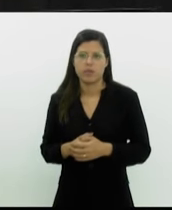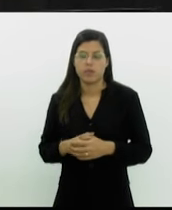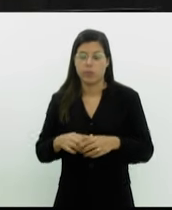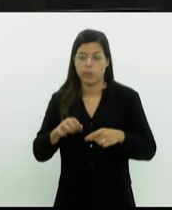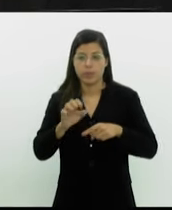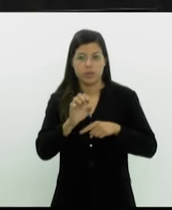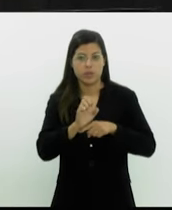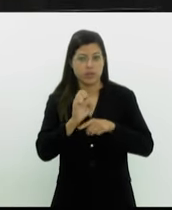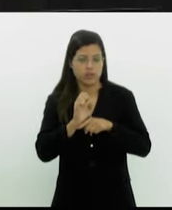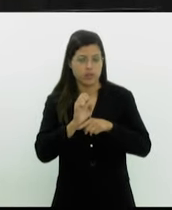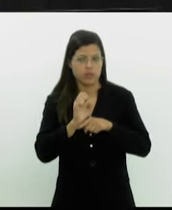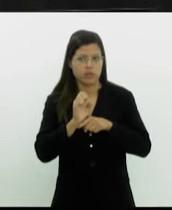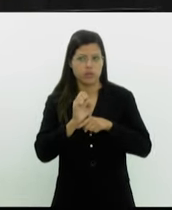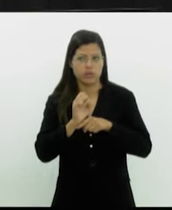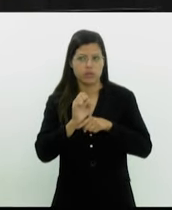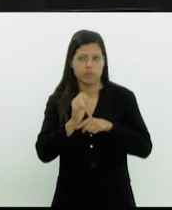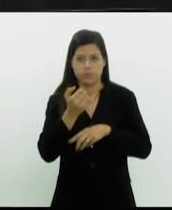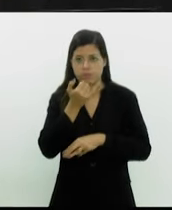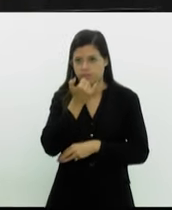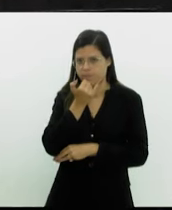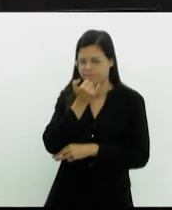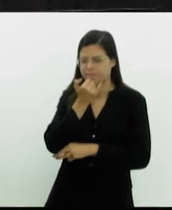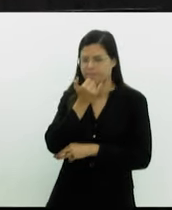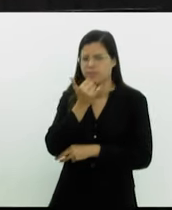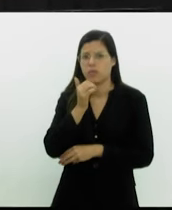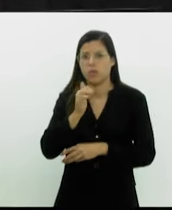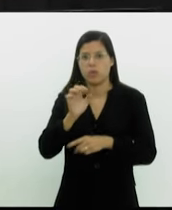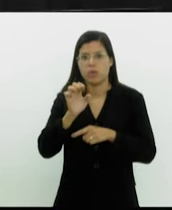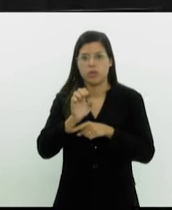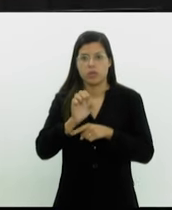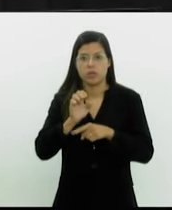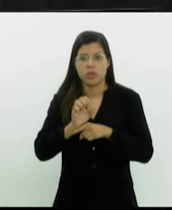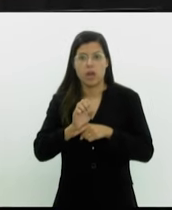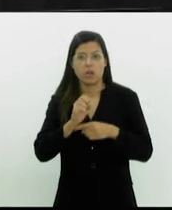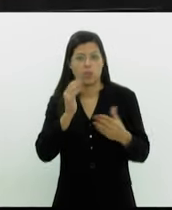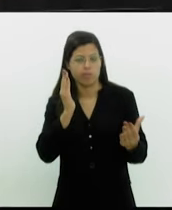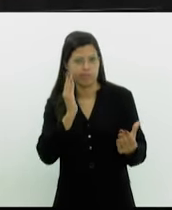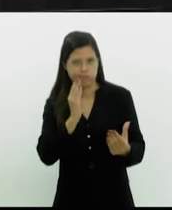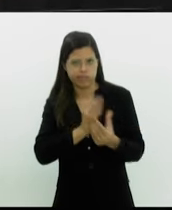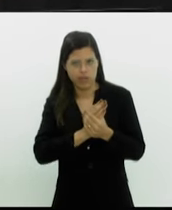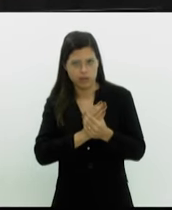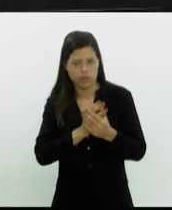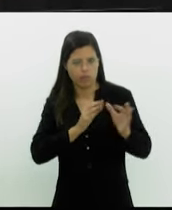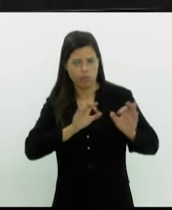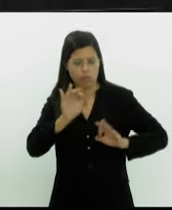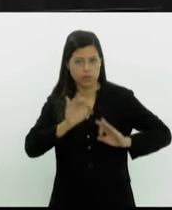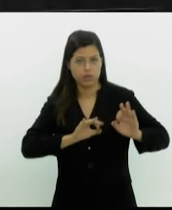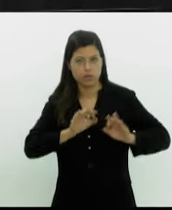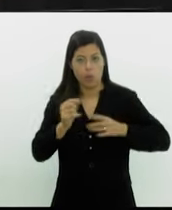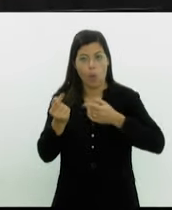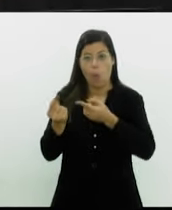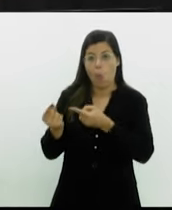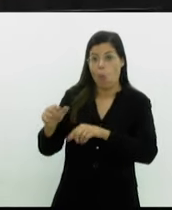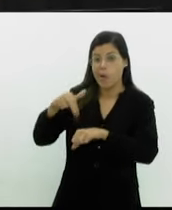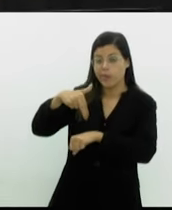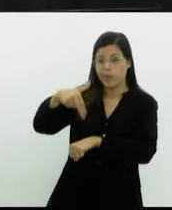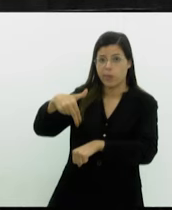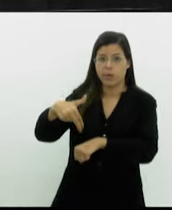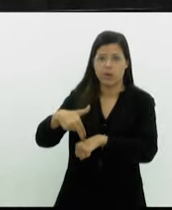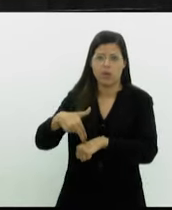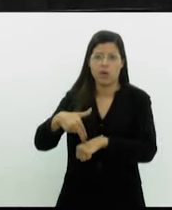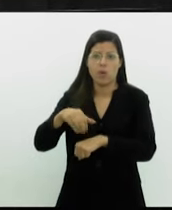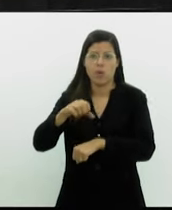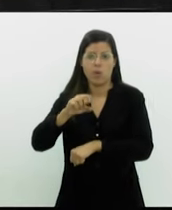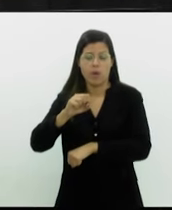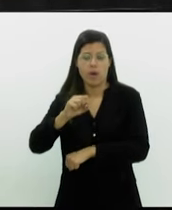aumentou, desculpe, que o Estado ajuizou ações contra a União. O Supremo já